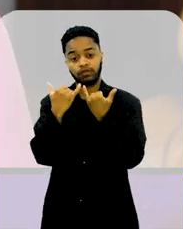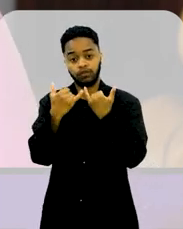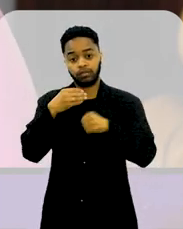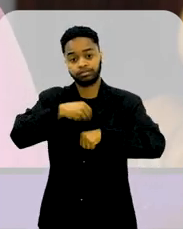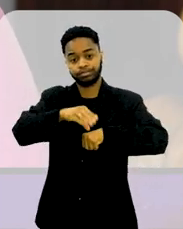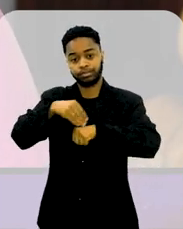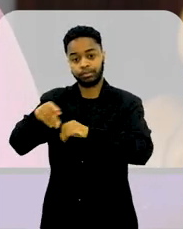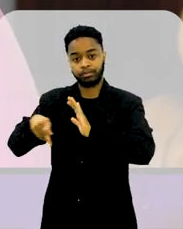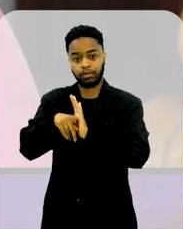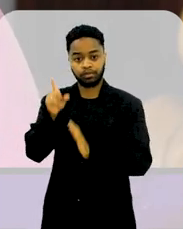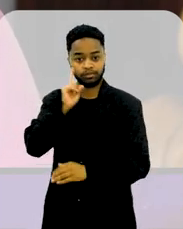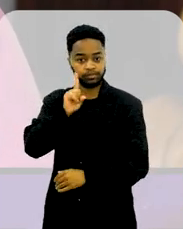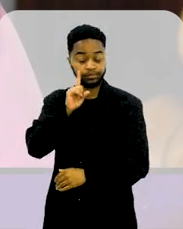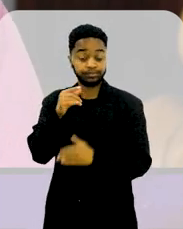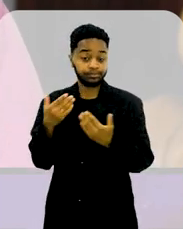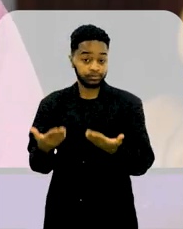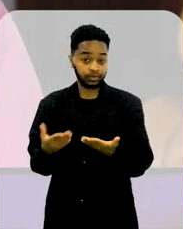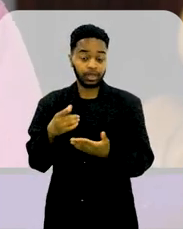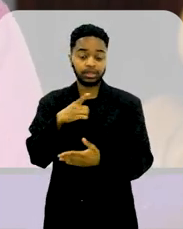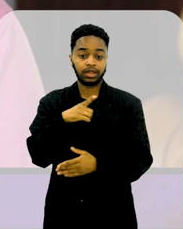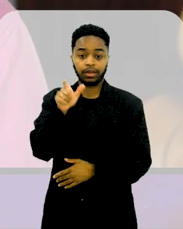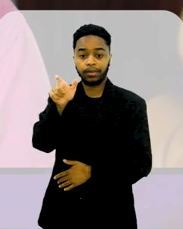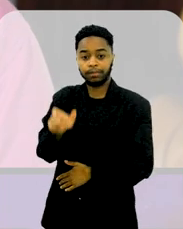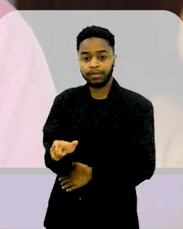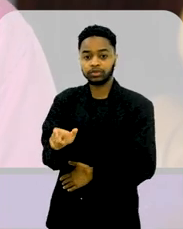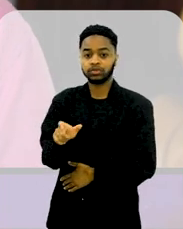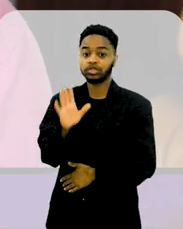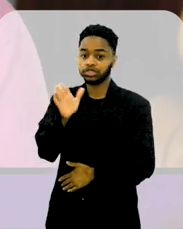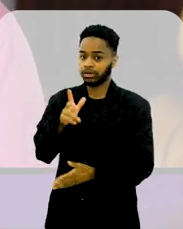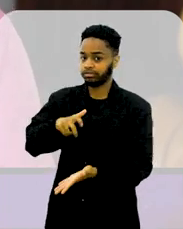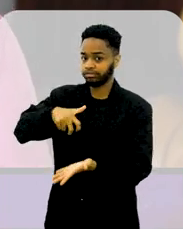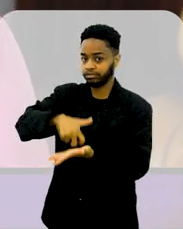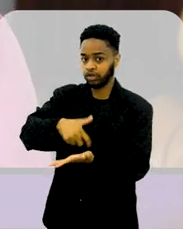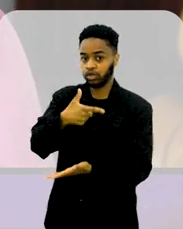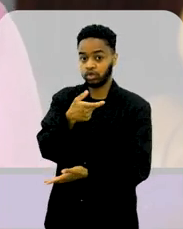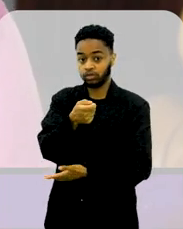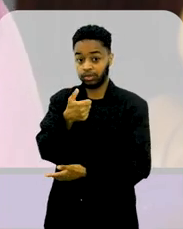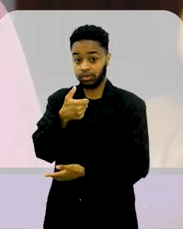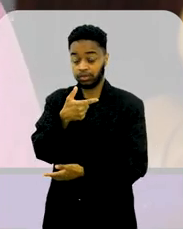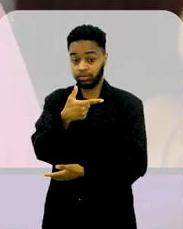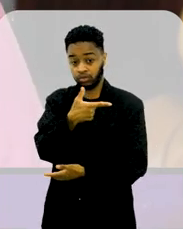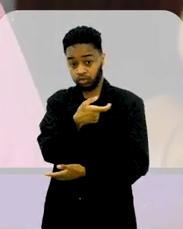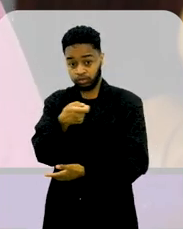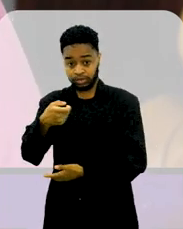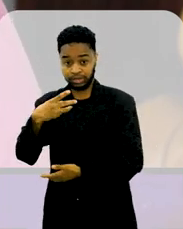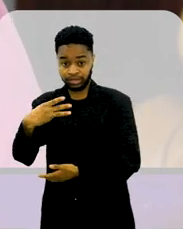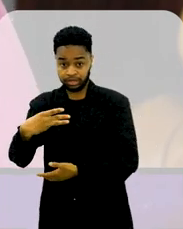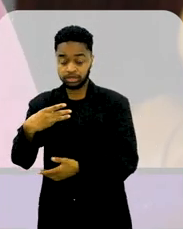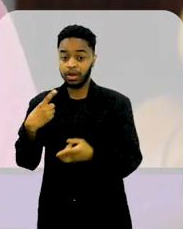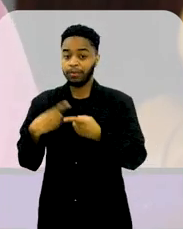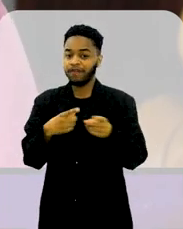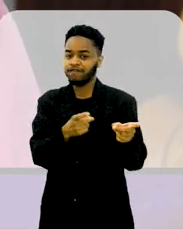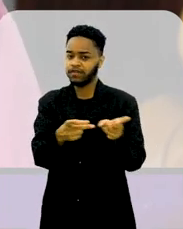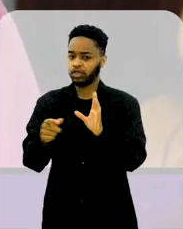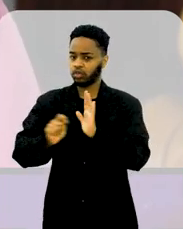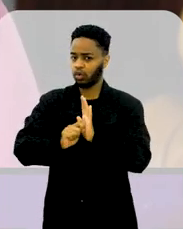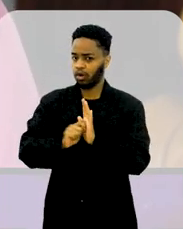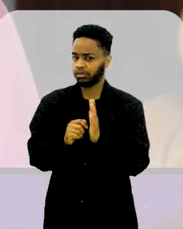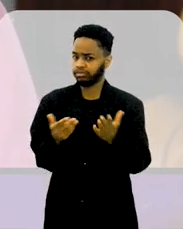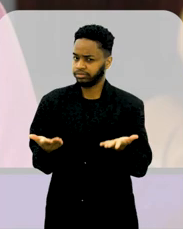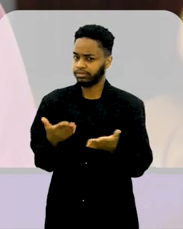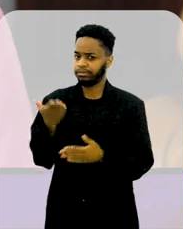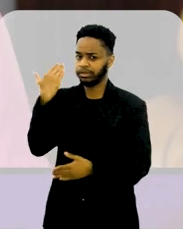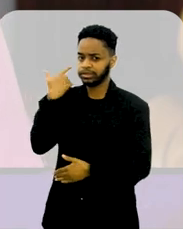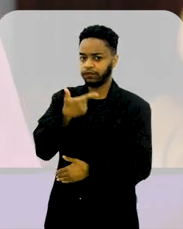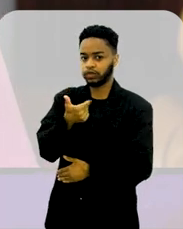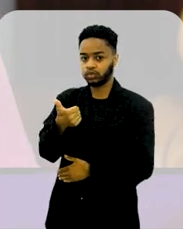vindas dos Estados Unidos agora você ter um sujeito que foi condenado em 2003 por tráfico de drogas